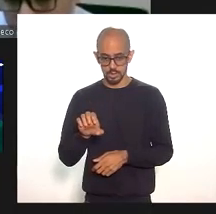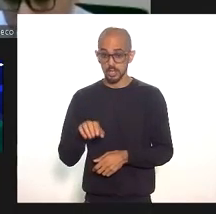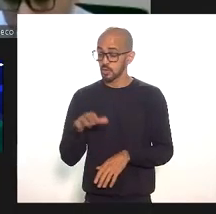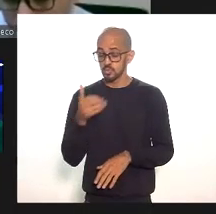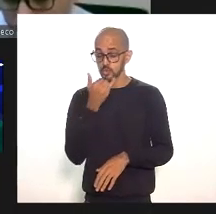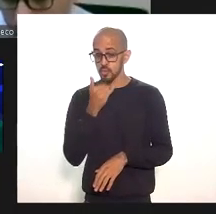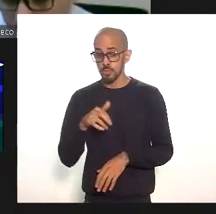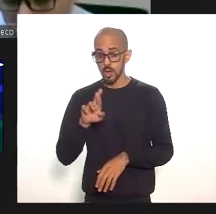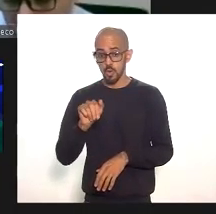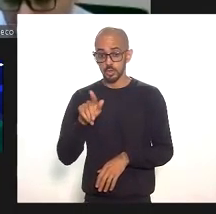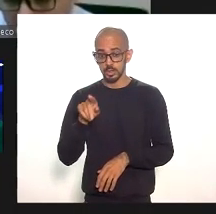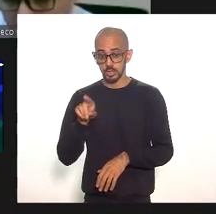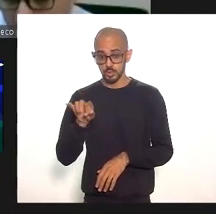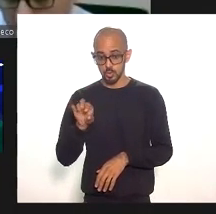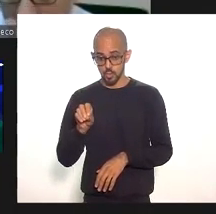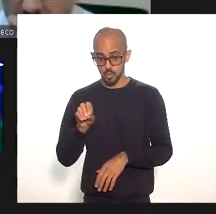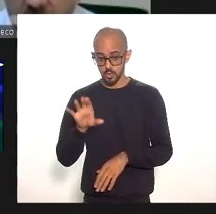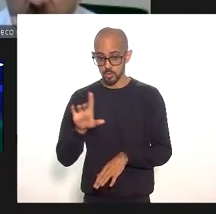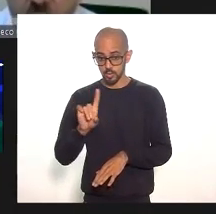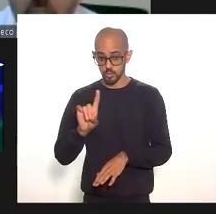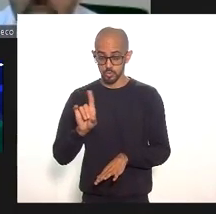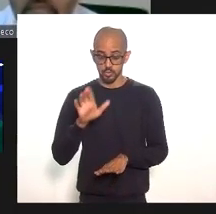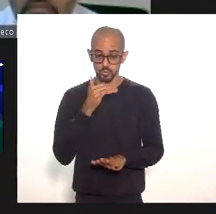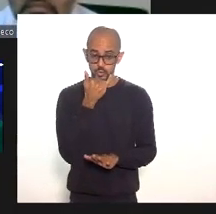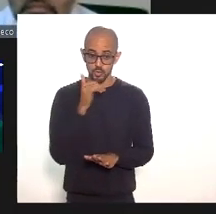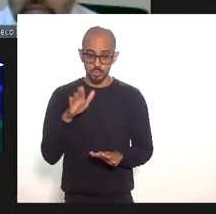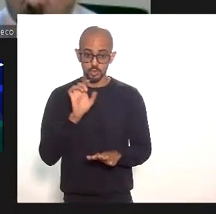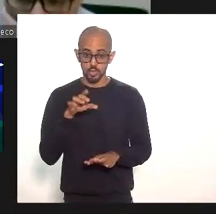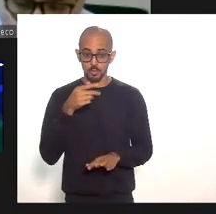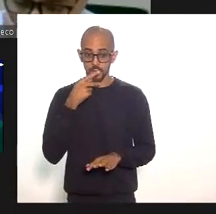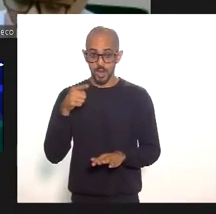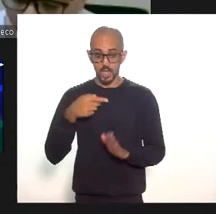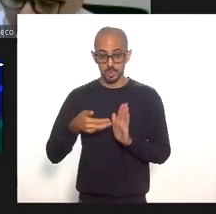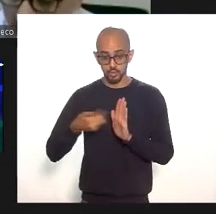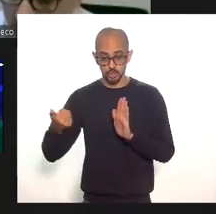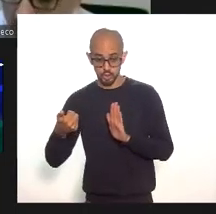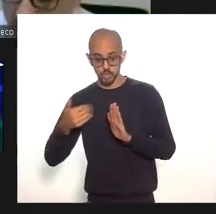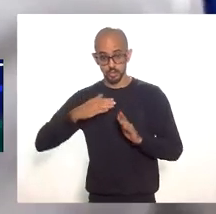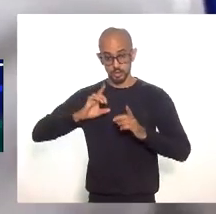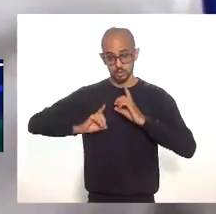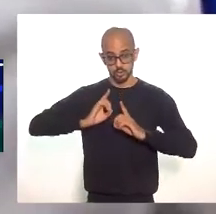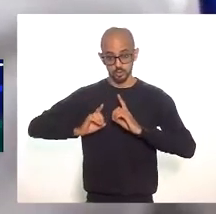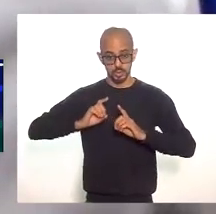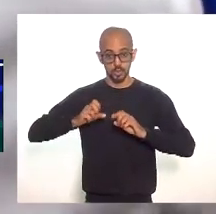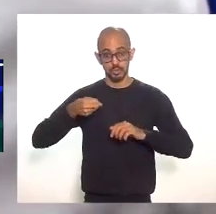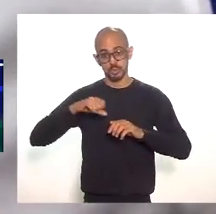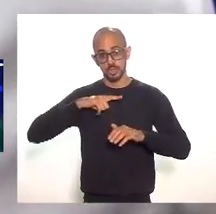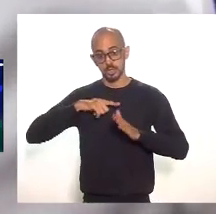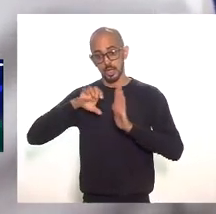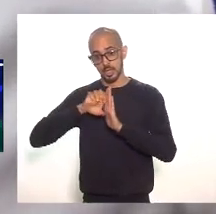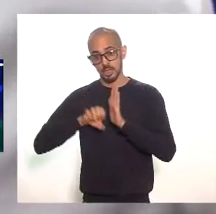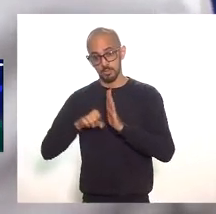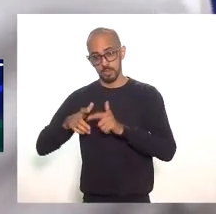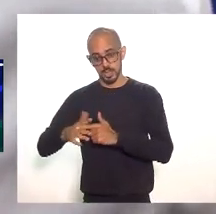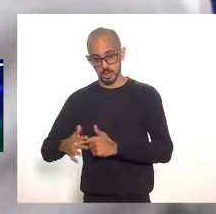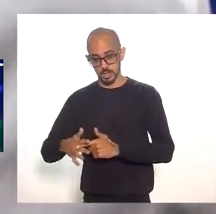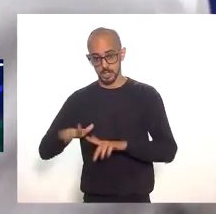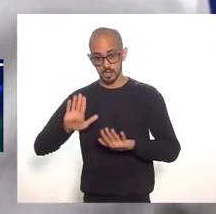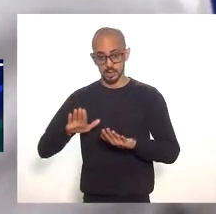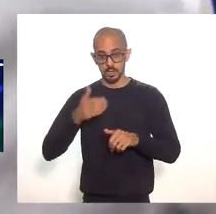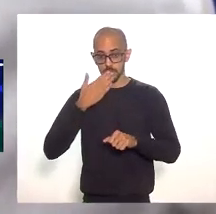Amorim. Presidente, eu não vou fazer questão de ordem, não. É só para dizer que eu tiro meu nome da discussão, já que o projeto recebeu emendas, pedindo a Vossa Excelência que